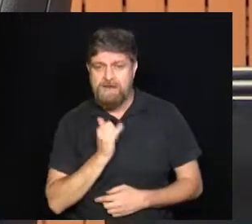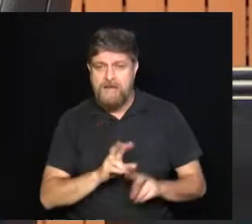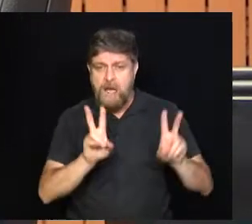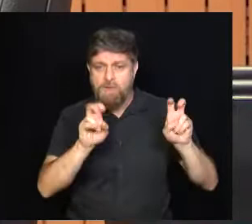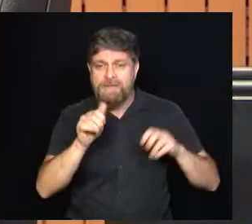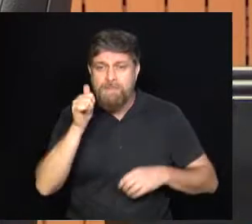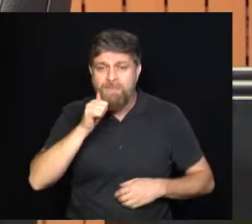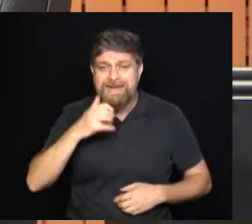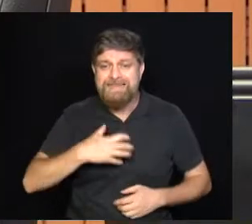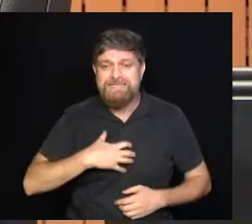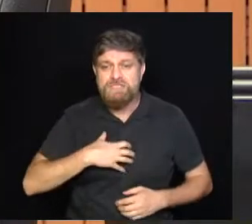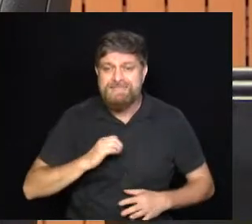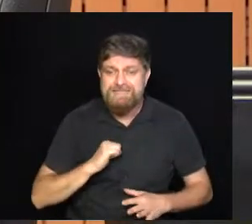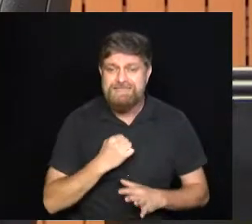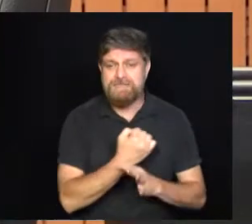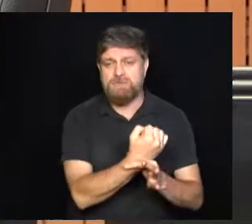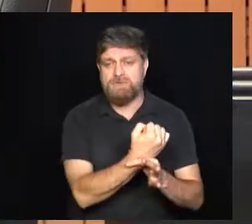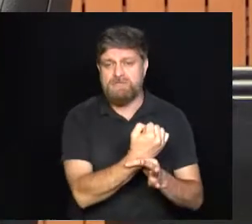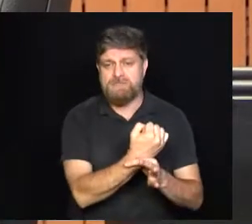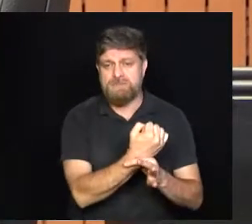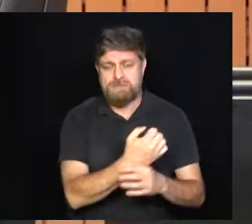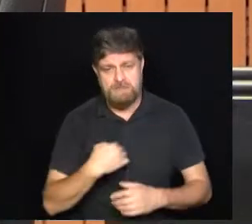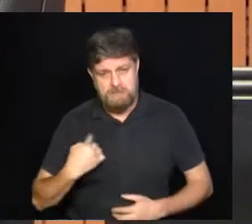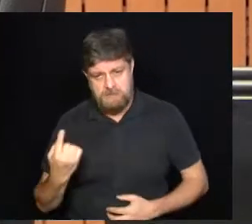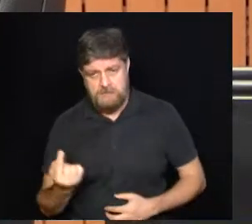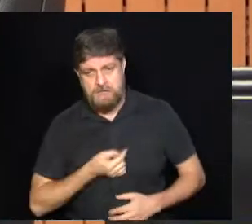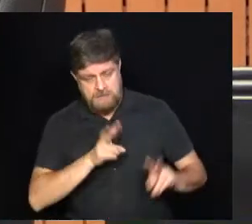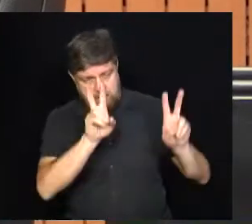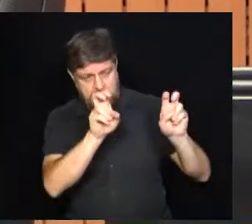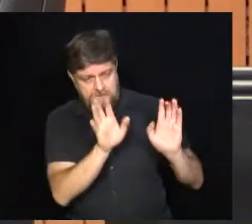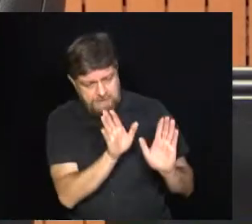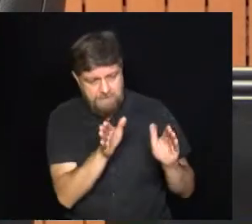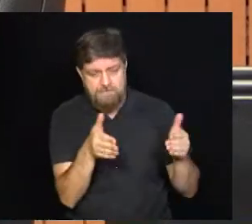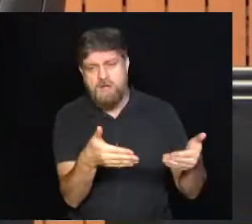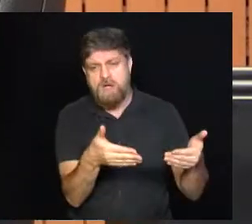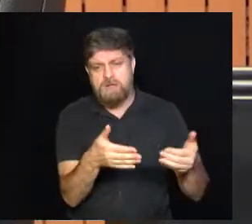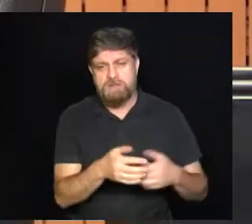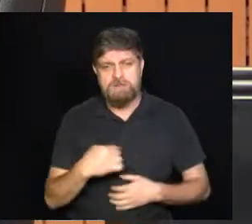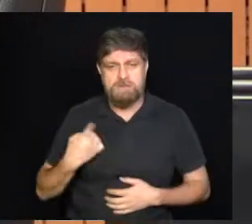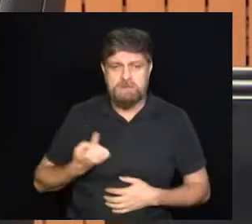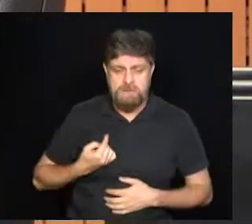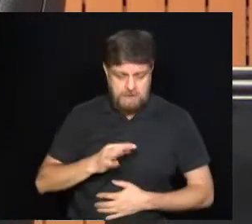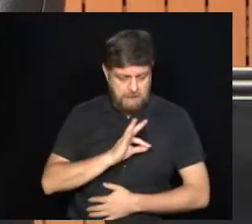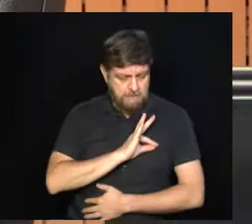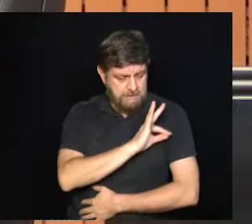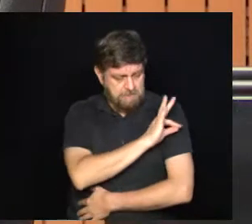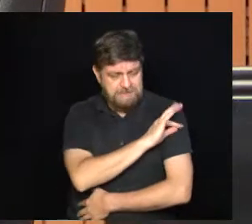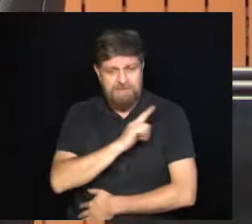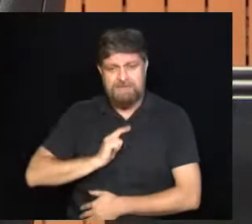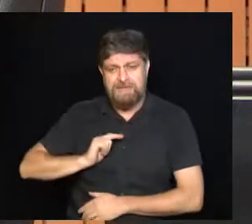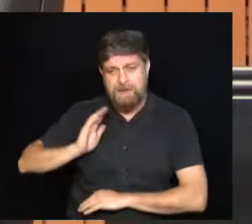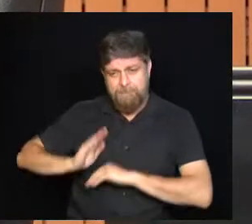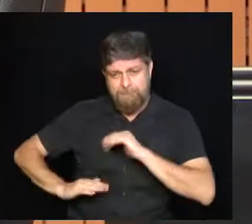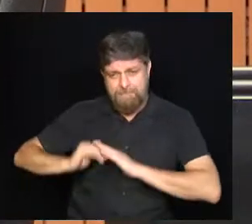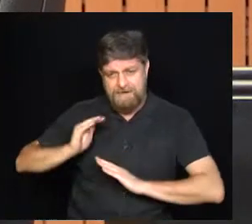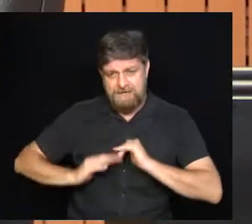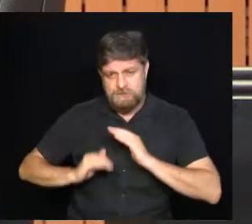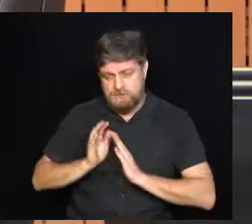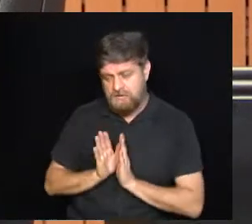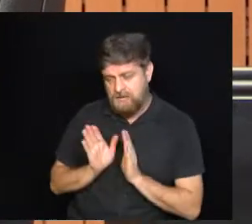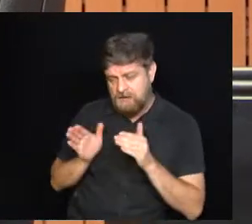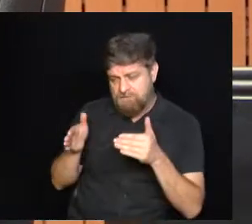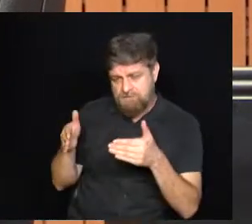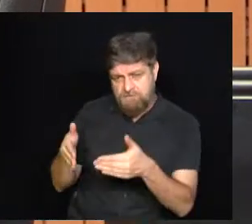mulher, porque, na verdade, é isso que a gente vai falar. É claro que a Guarda Municipal tem atuação voltada